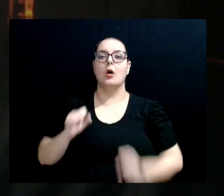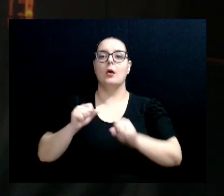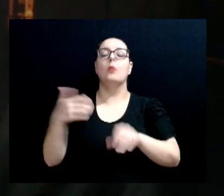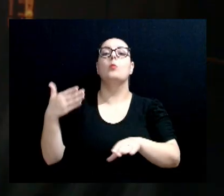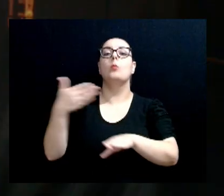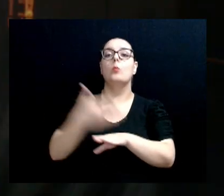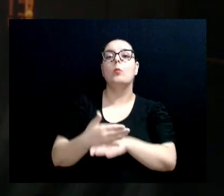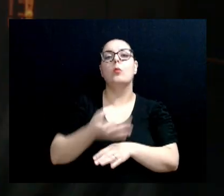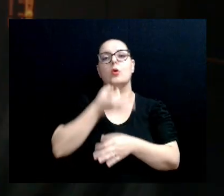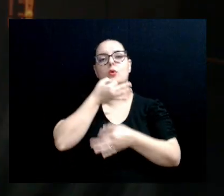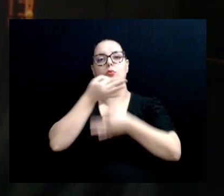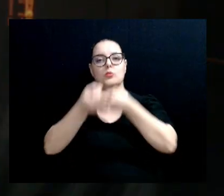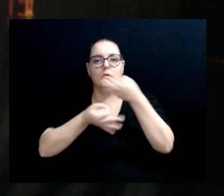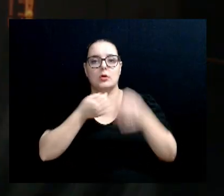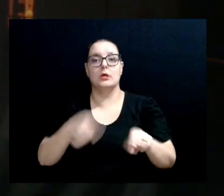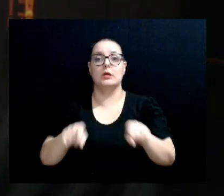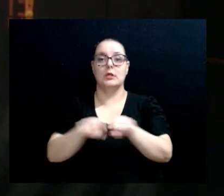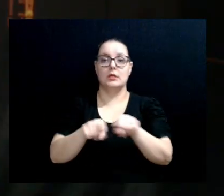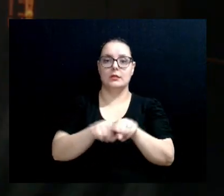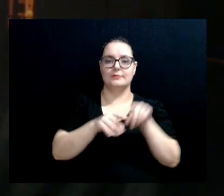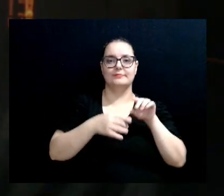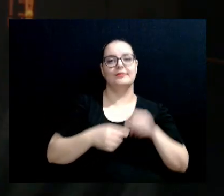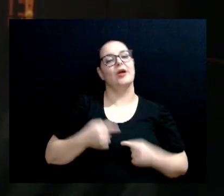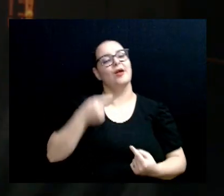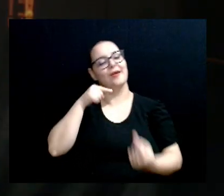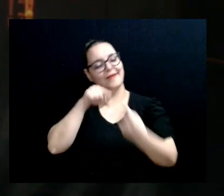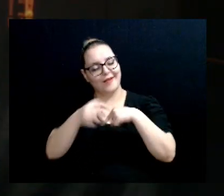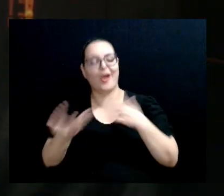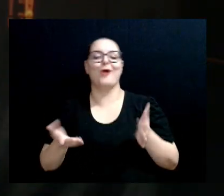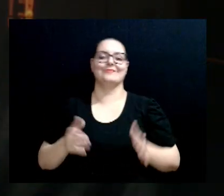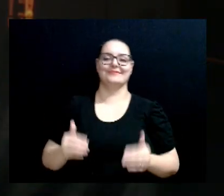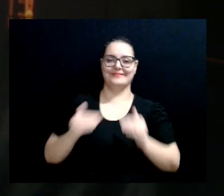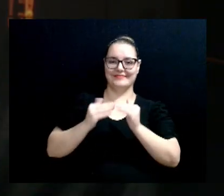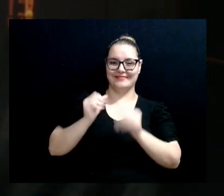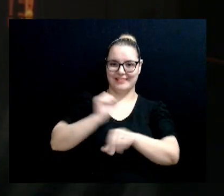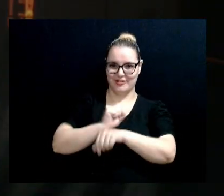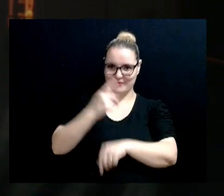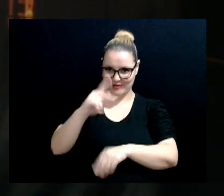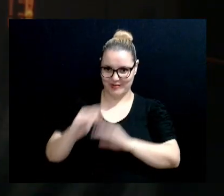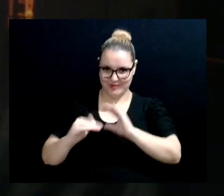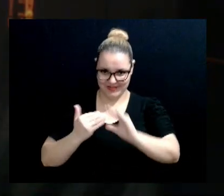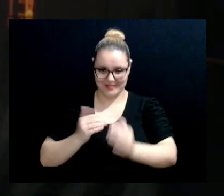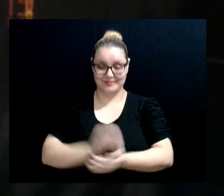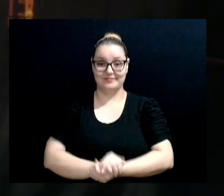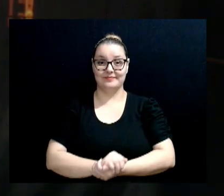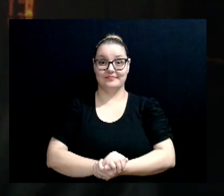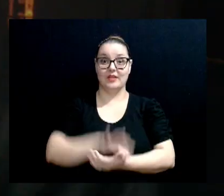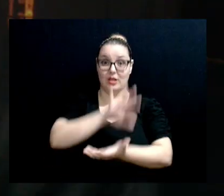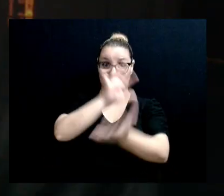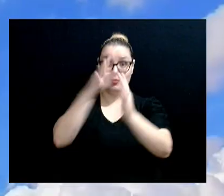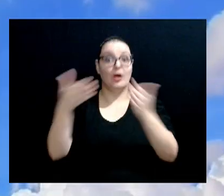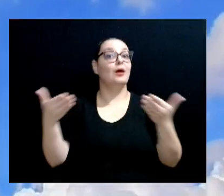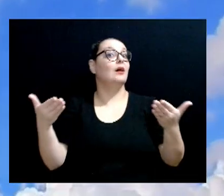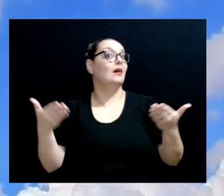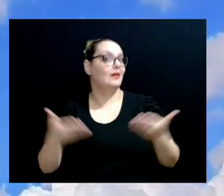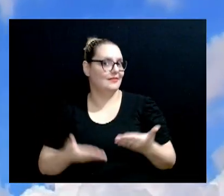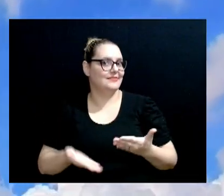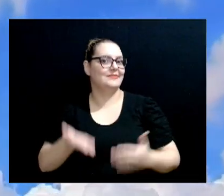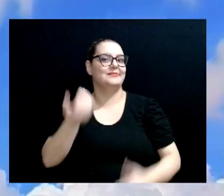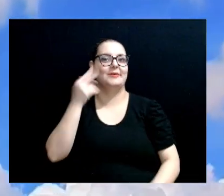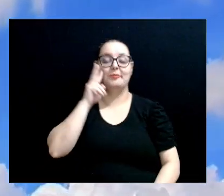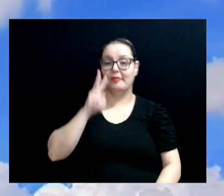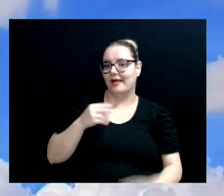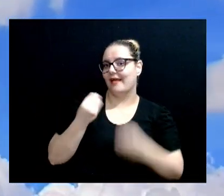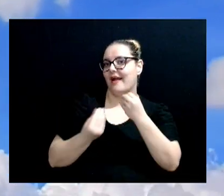e também contestar. Combinado? A gente espera a sua participação. Previsão do tempo para hoje. Vamos ver como é que fica o tempo aqui